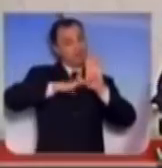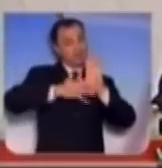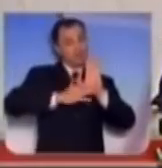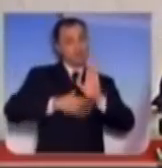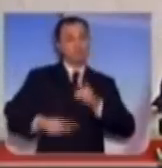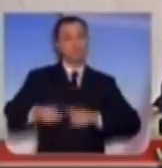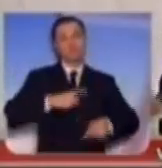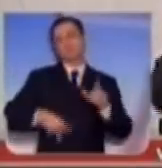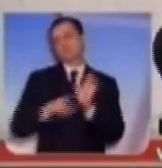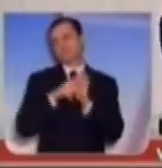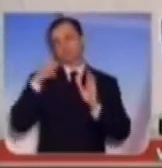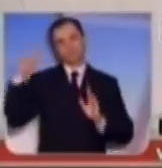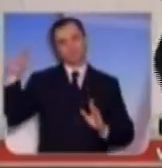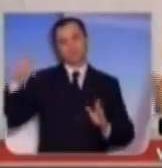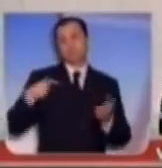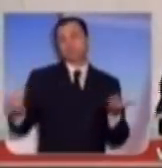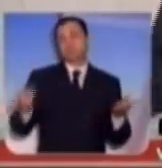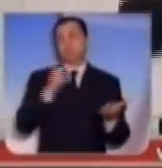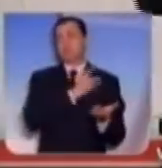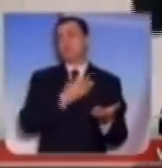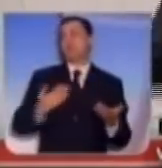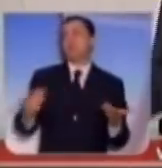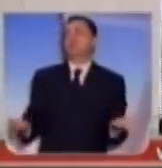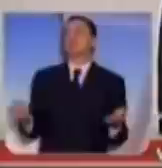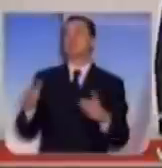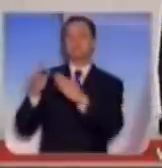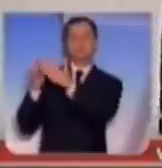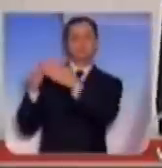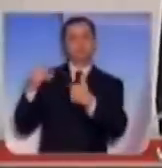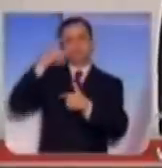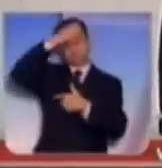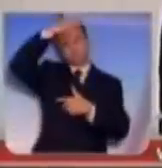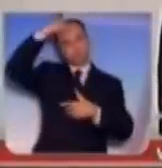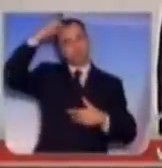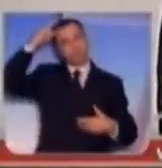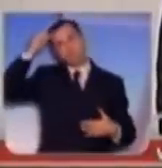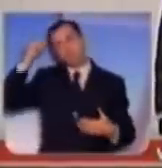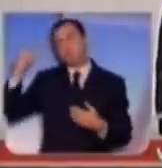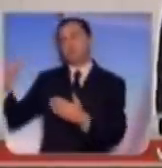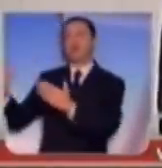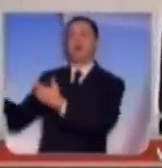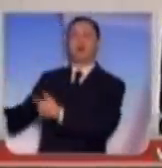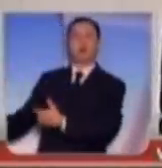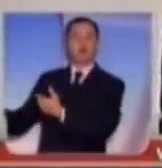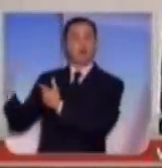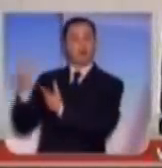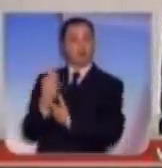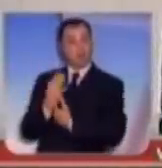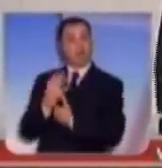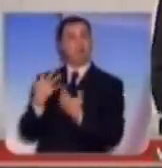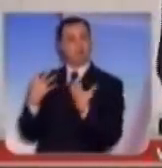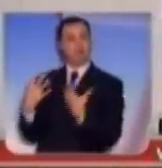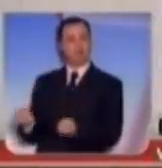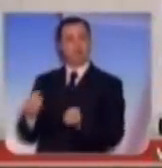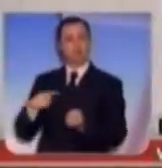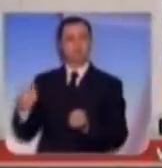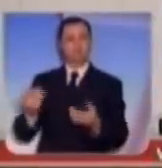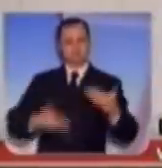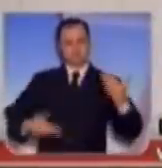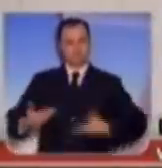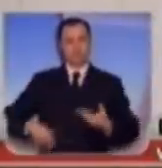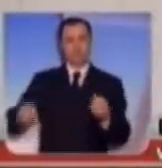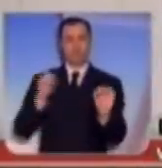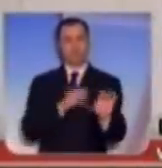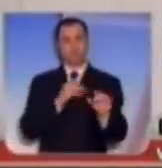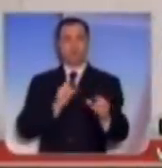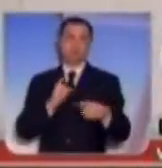atual administração. E que o prefeito atenda as reivindicações justas dos servidores da educação para que nós não